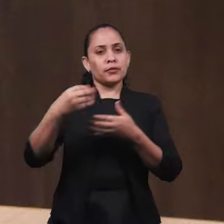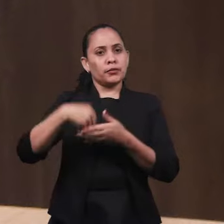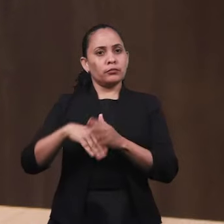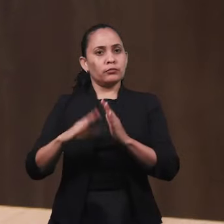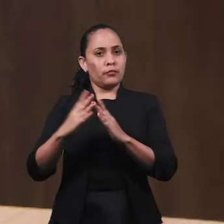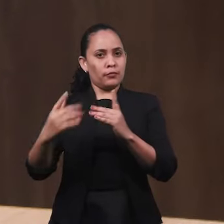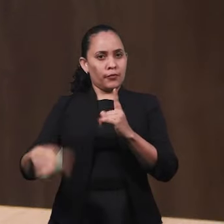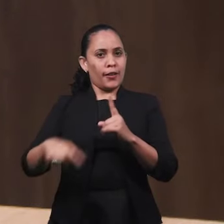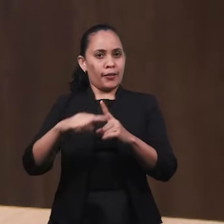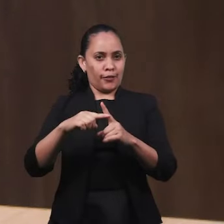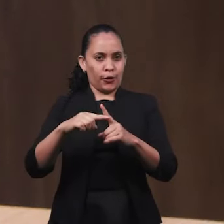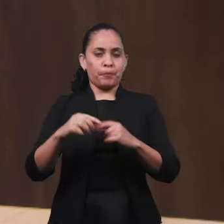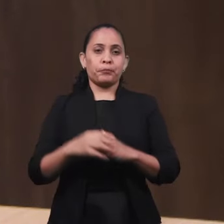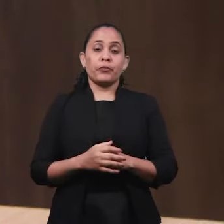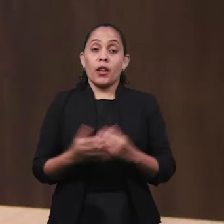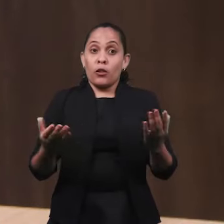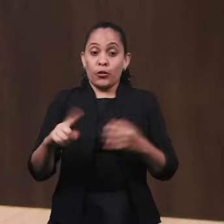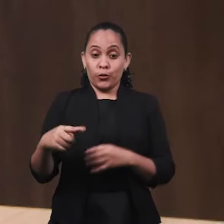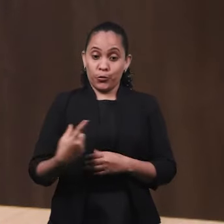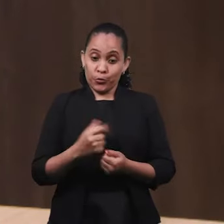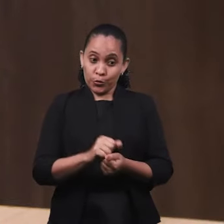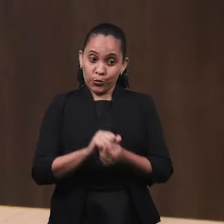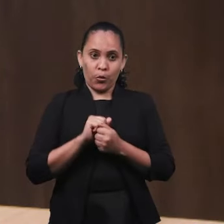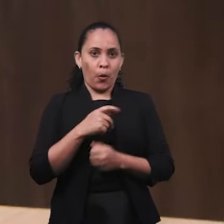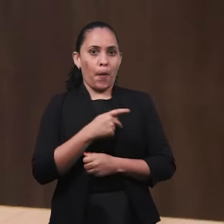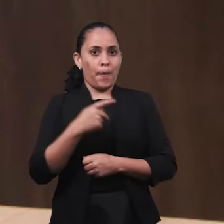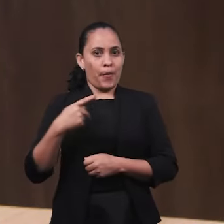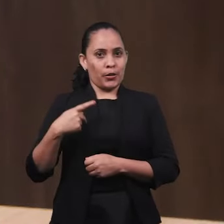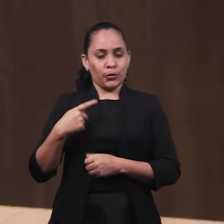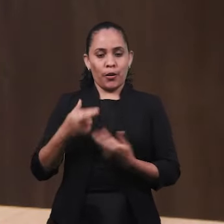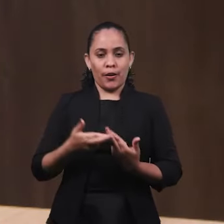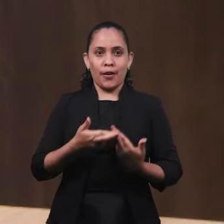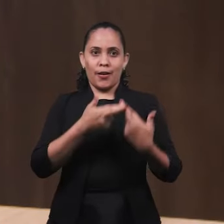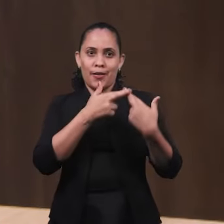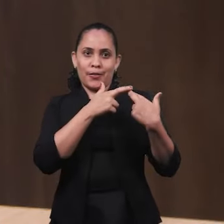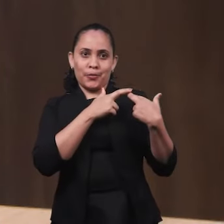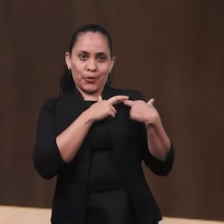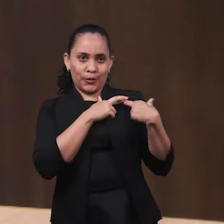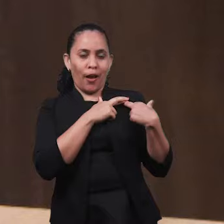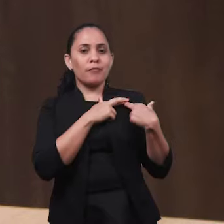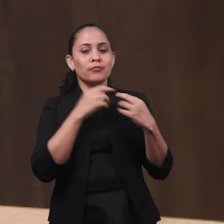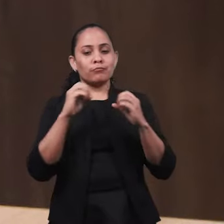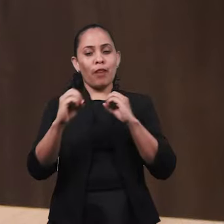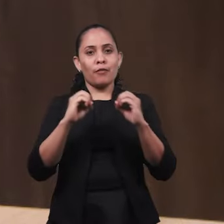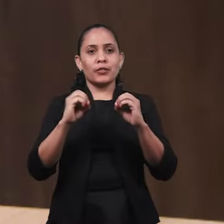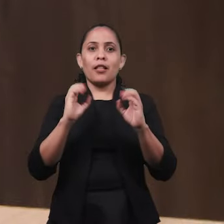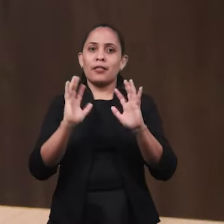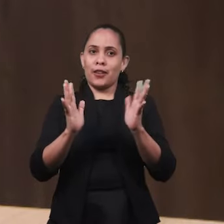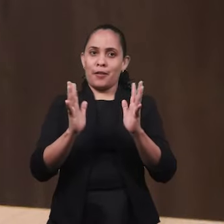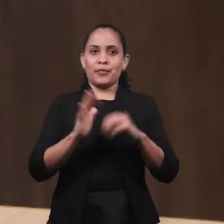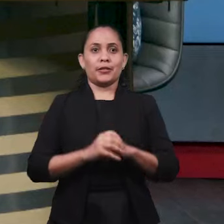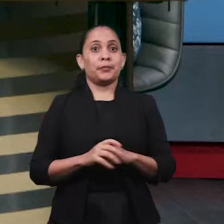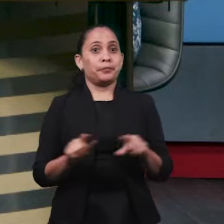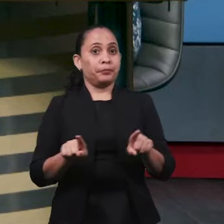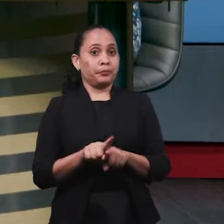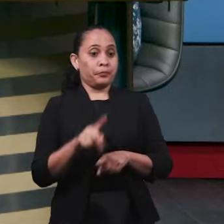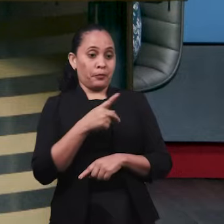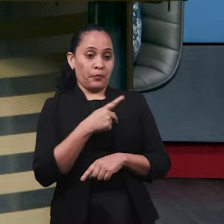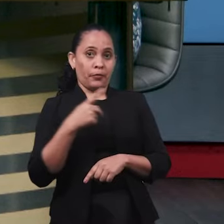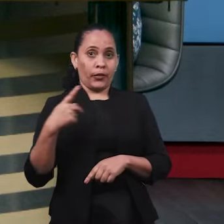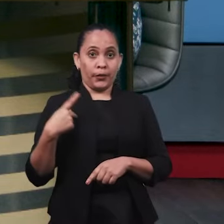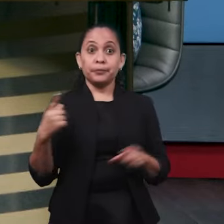E agora nós temos aqui conosco o pastor responsável pelas oficinas de Libras. Nós temos também o pastor